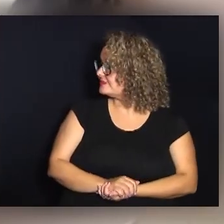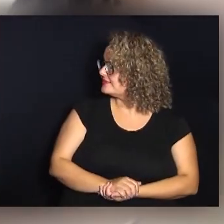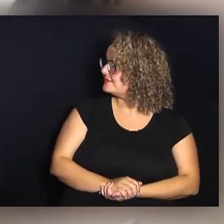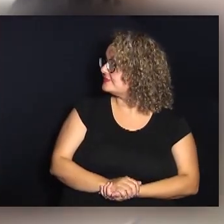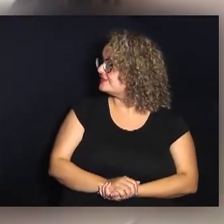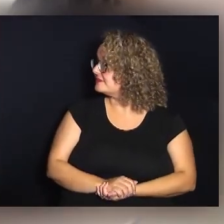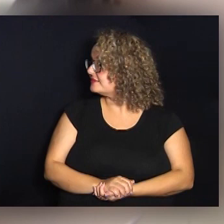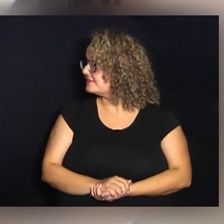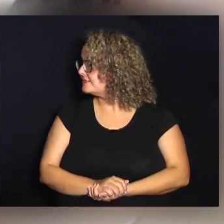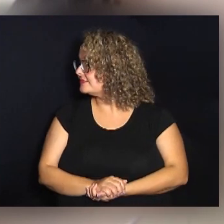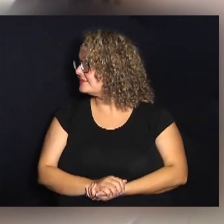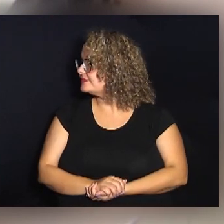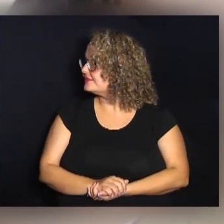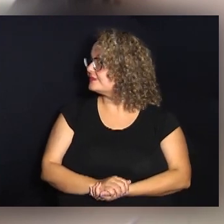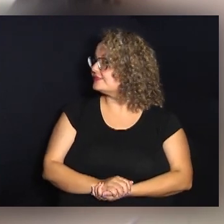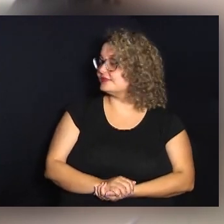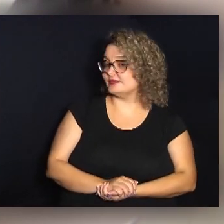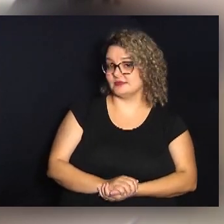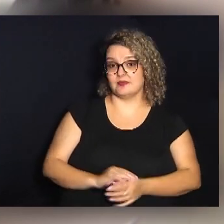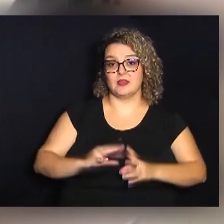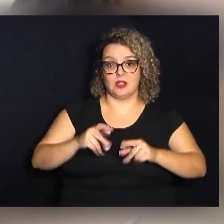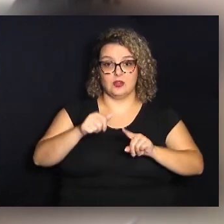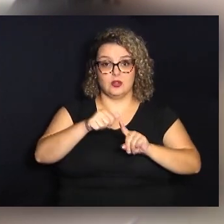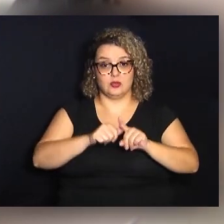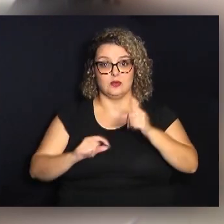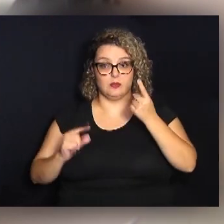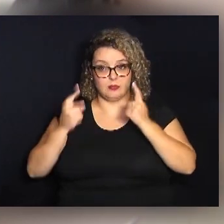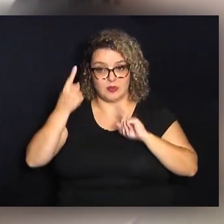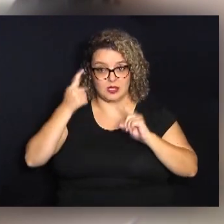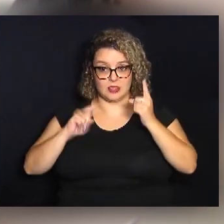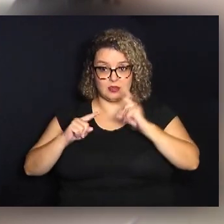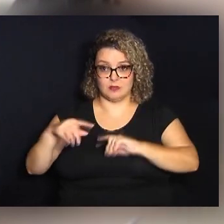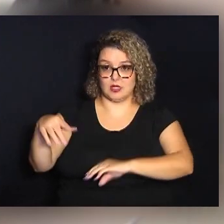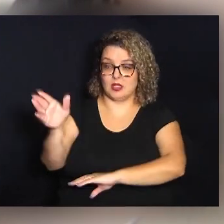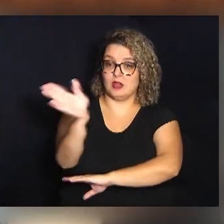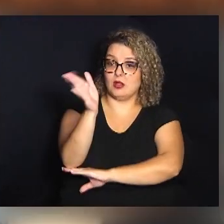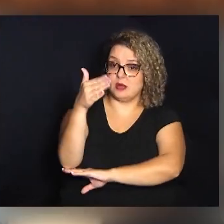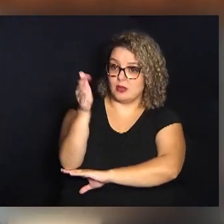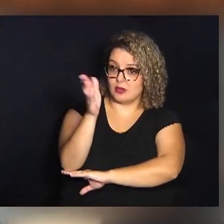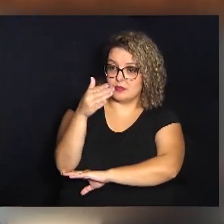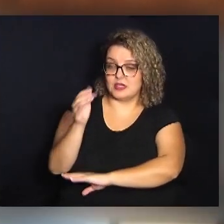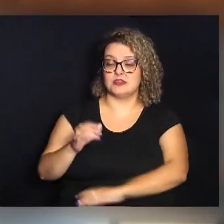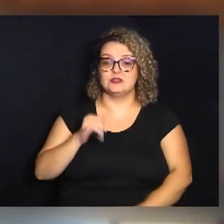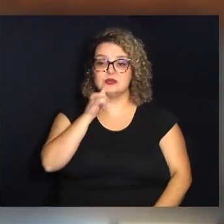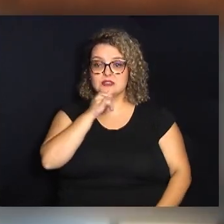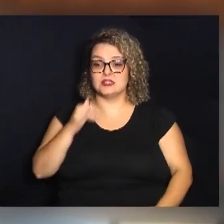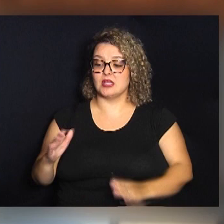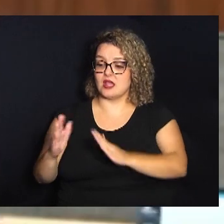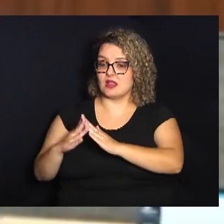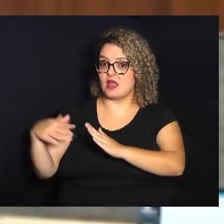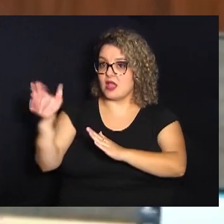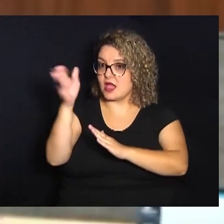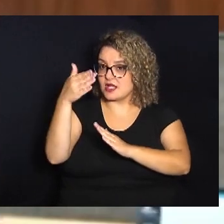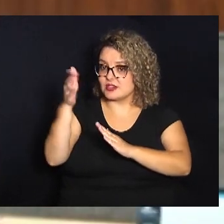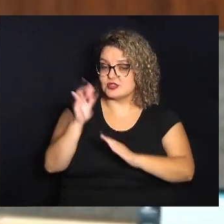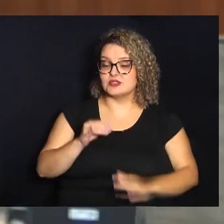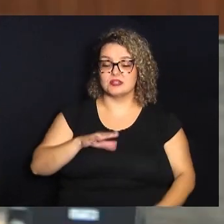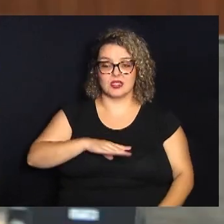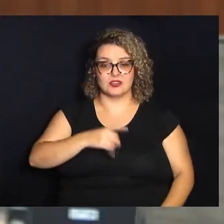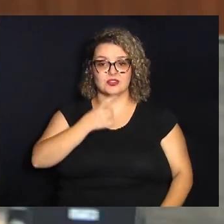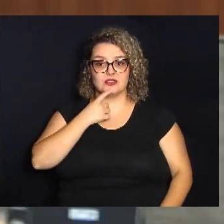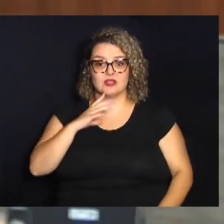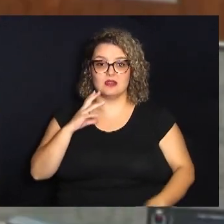Durante todo o mês de fevereiro, a bandeira da Itália e da Casa de Itália de Campinas se somaram às bandeiras do